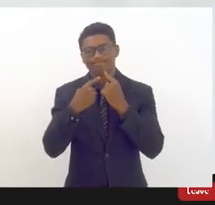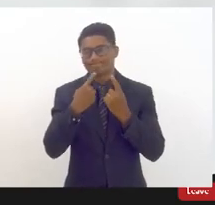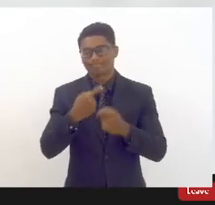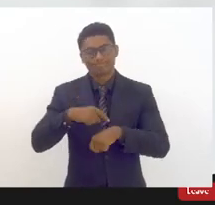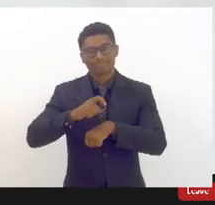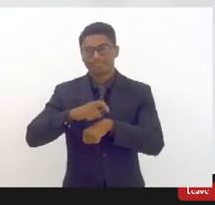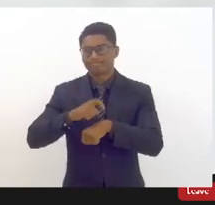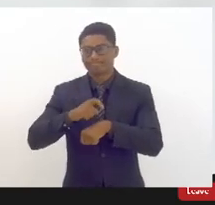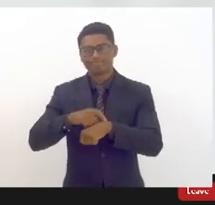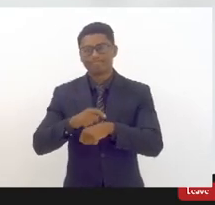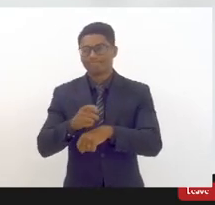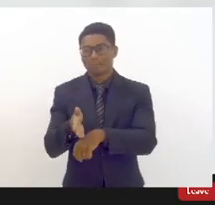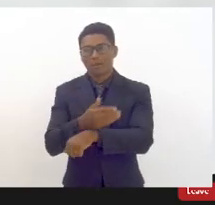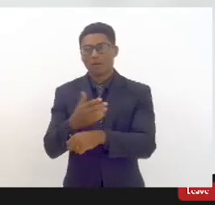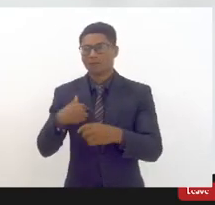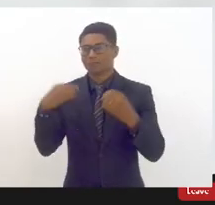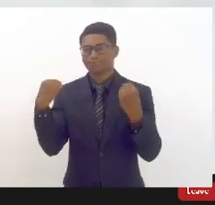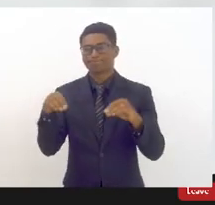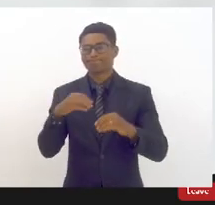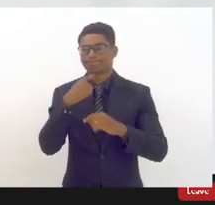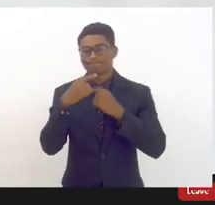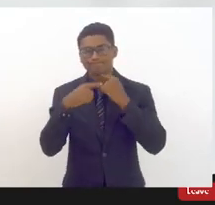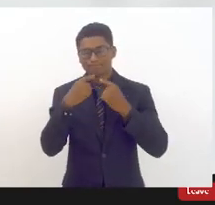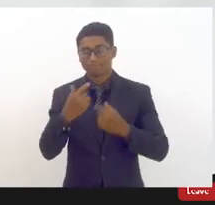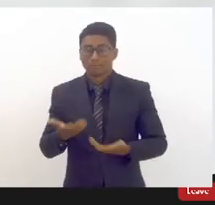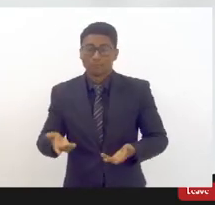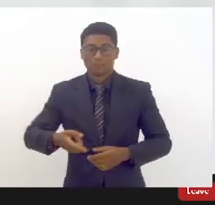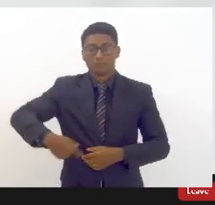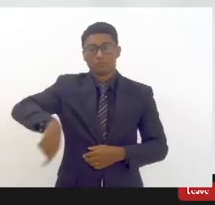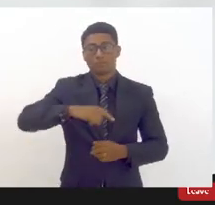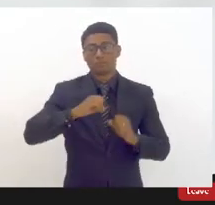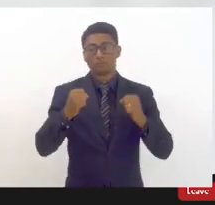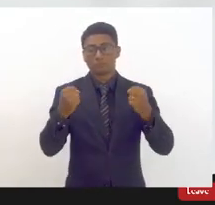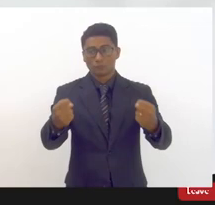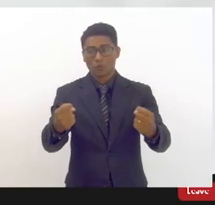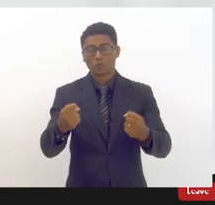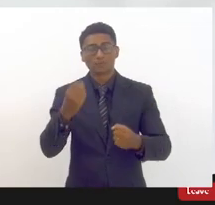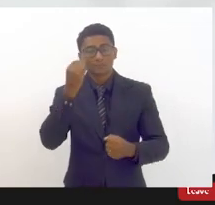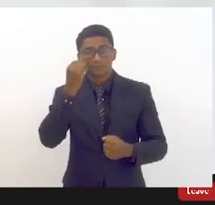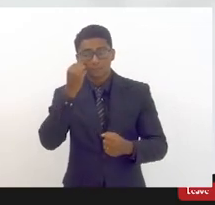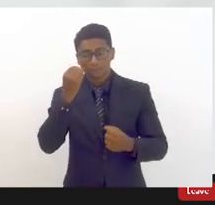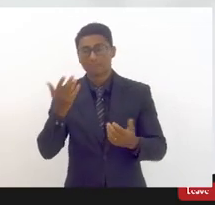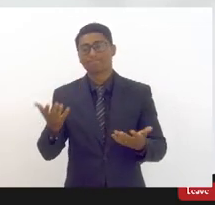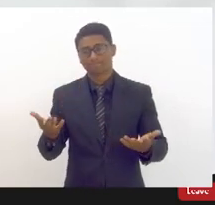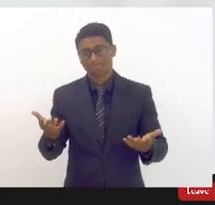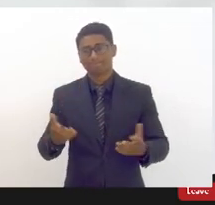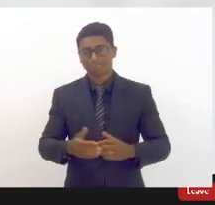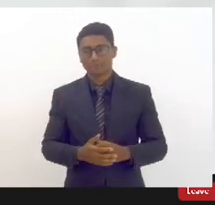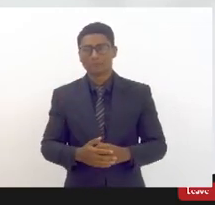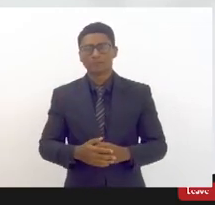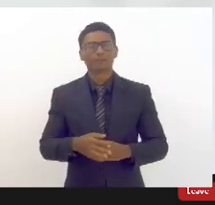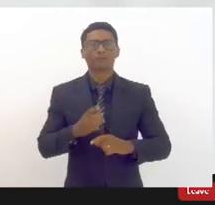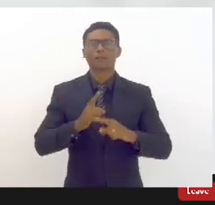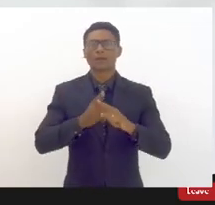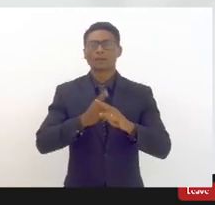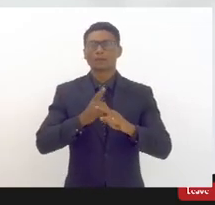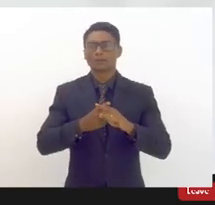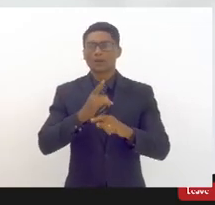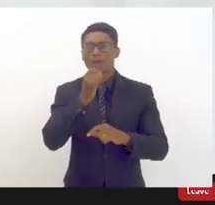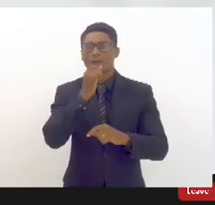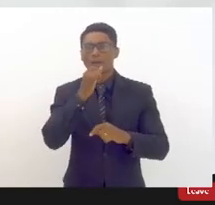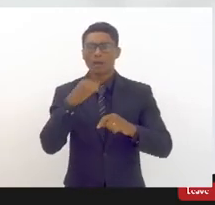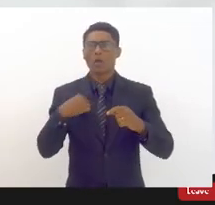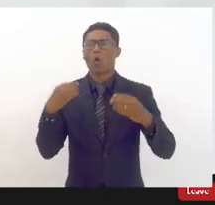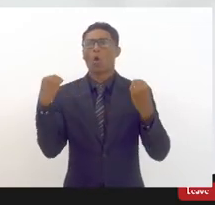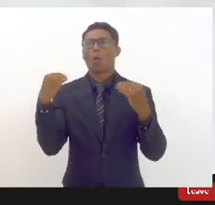prazo que seria o desejável. Então a gente está fazendo a implementação naquilo que for possível, porque também não adianta implementar mal